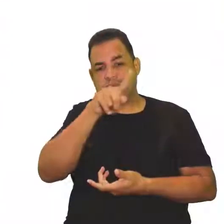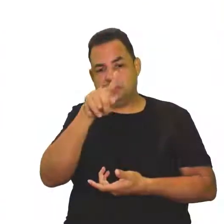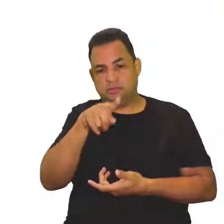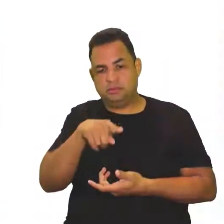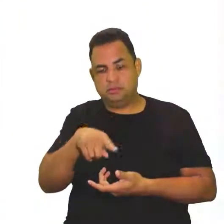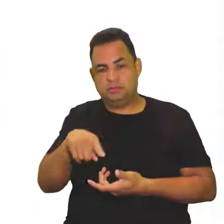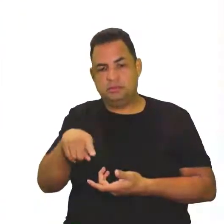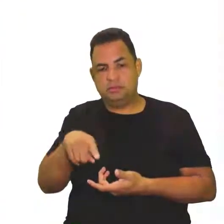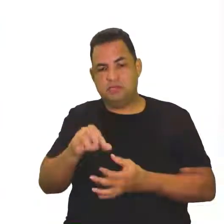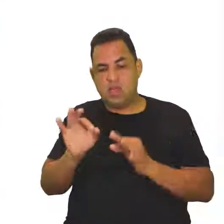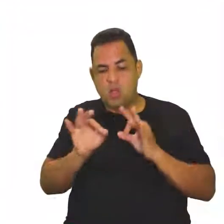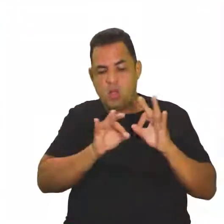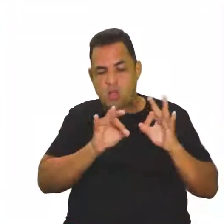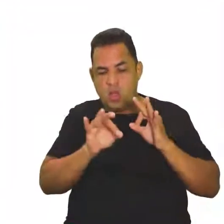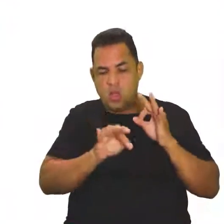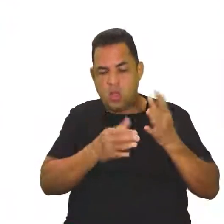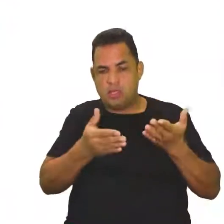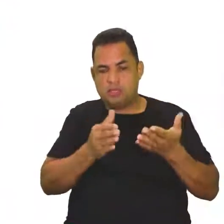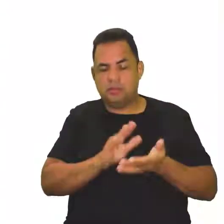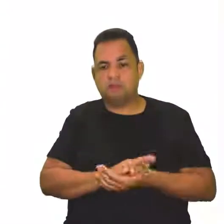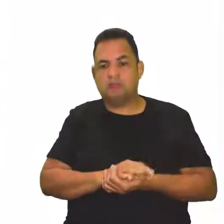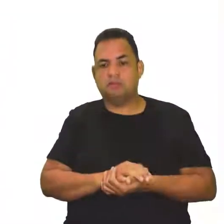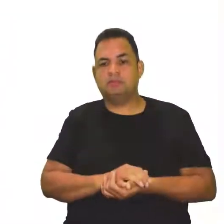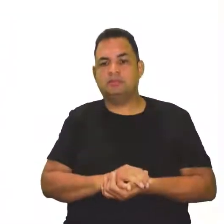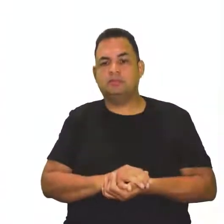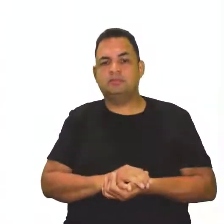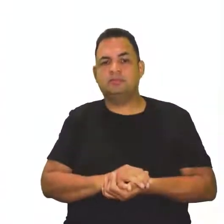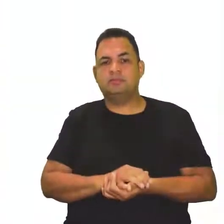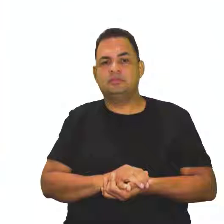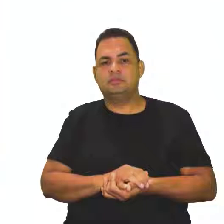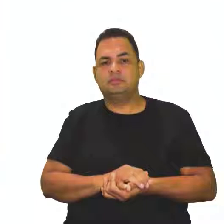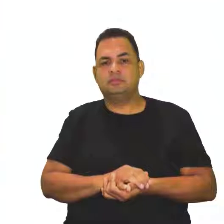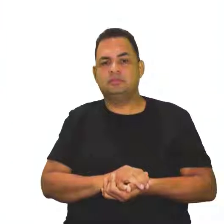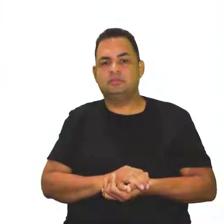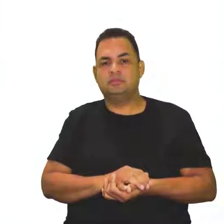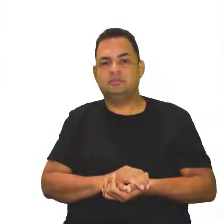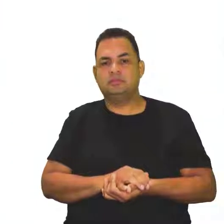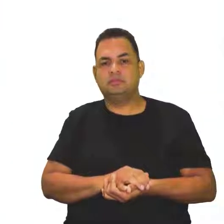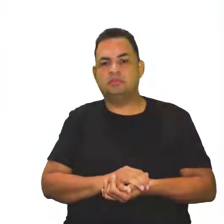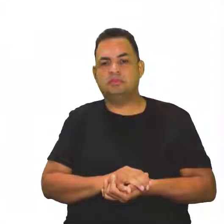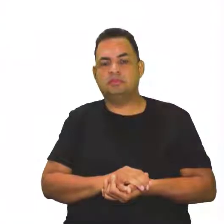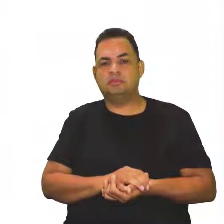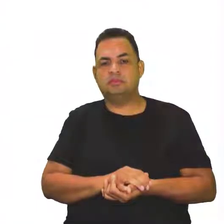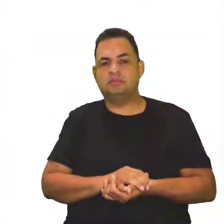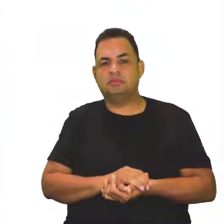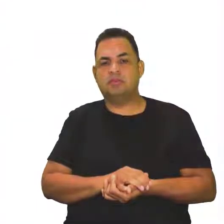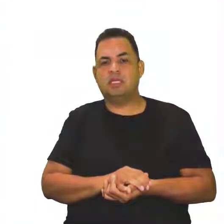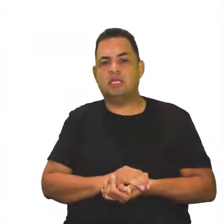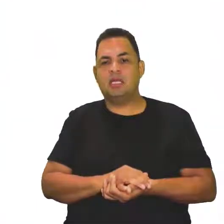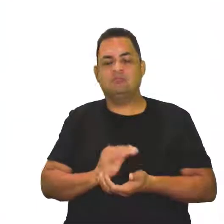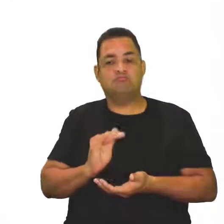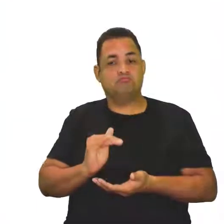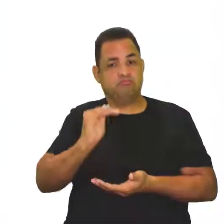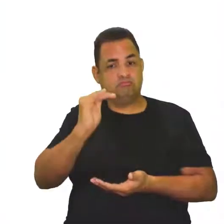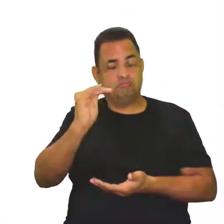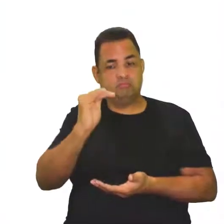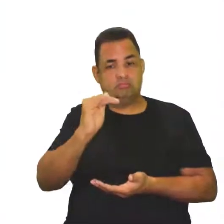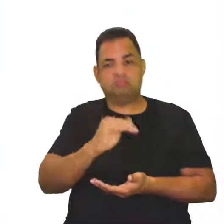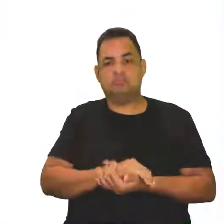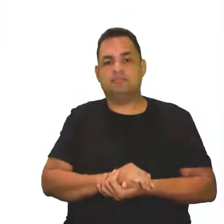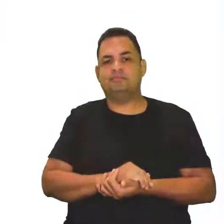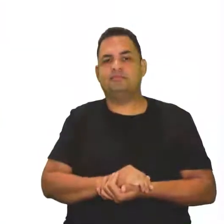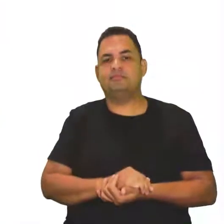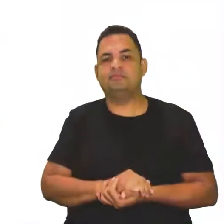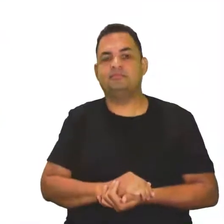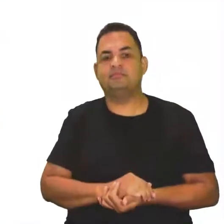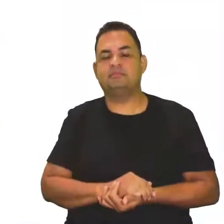corpo. E a próxima vai fazer o quê? Vai estar moldada também acima da cabeça